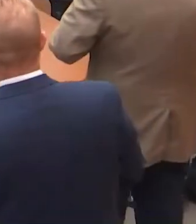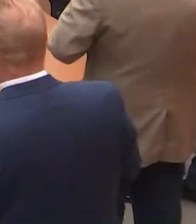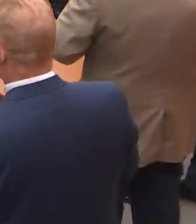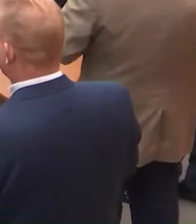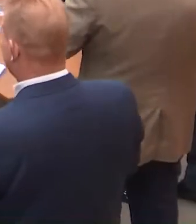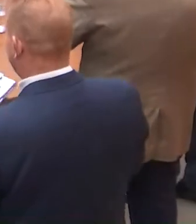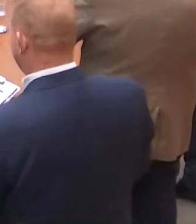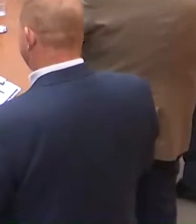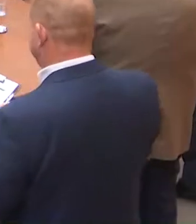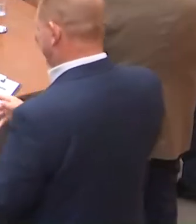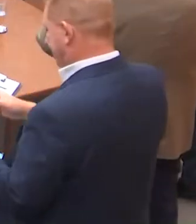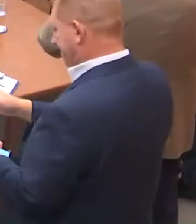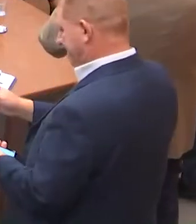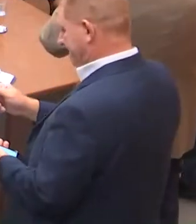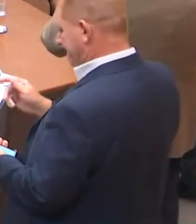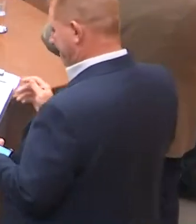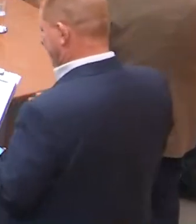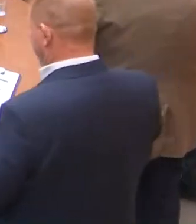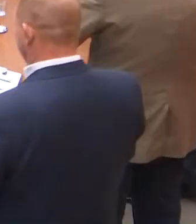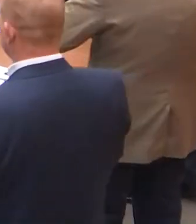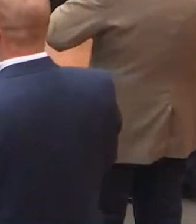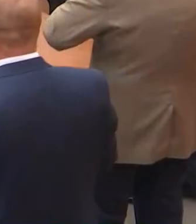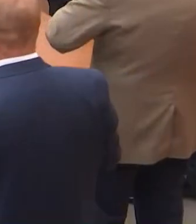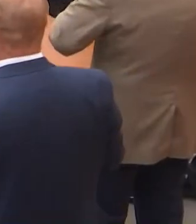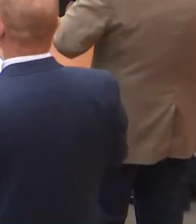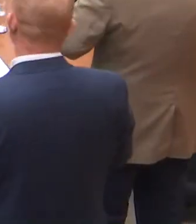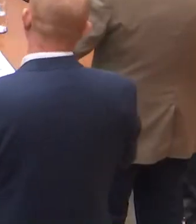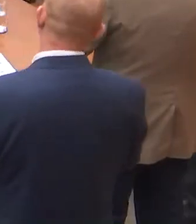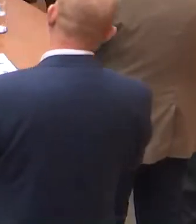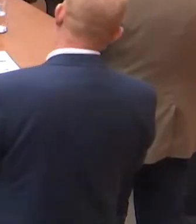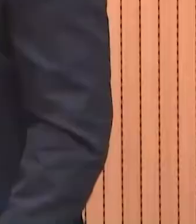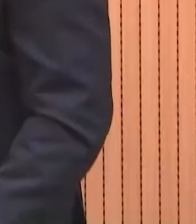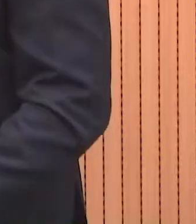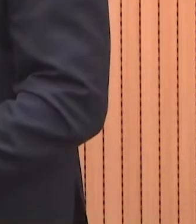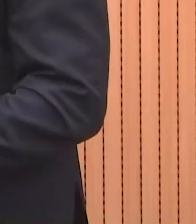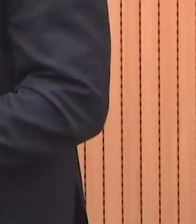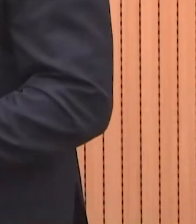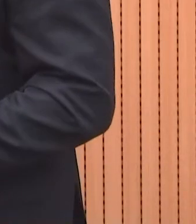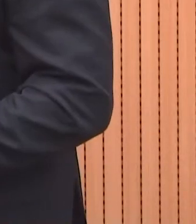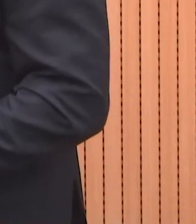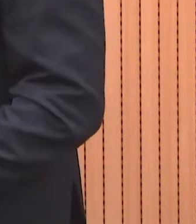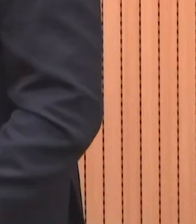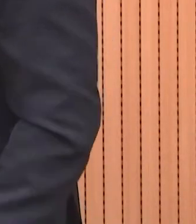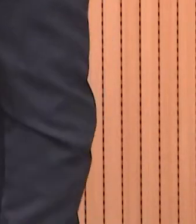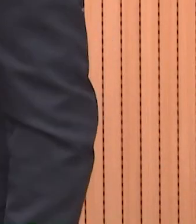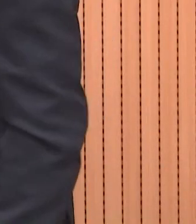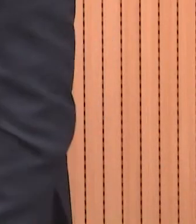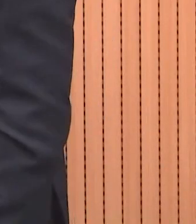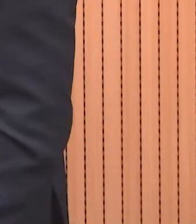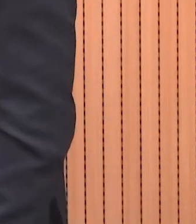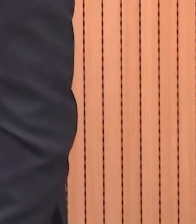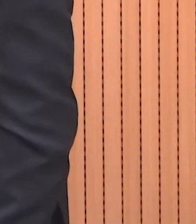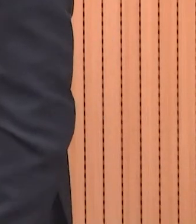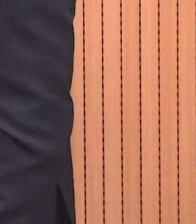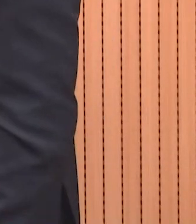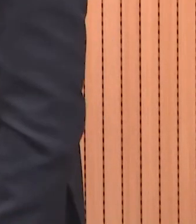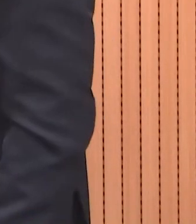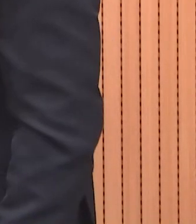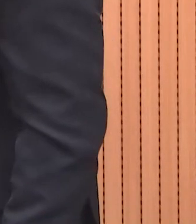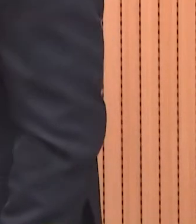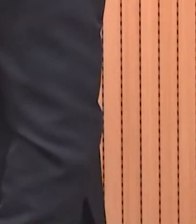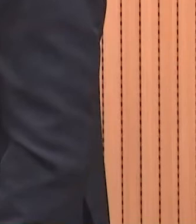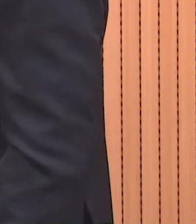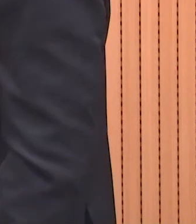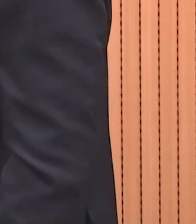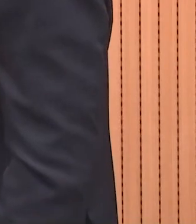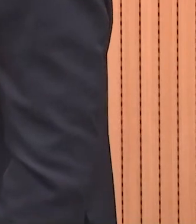Vamos. Senta aqui para nós fazer uma foto. Aí? É encerrada, portanto, a reunião da